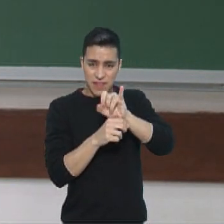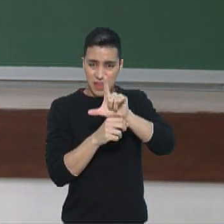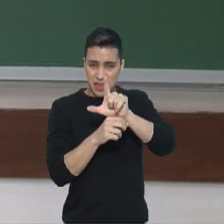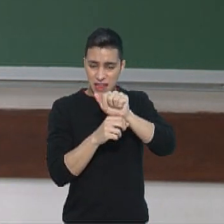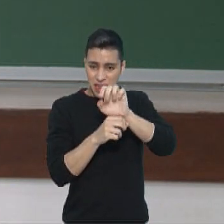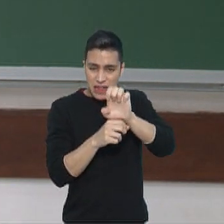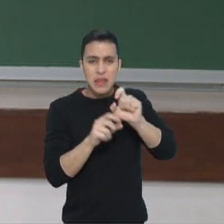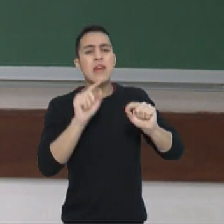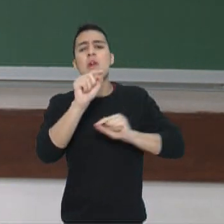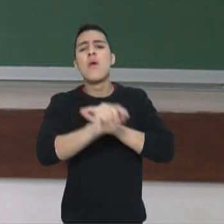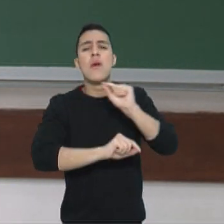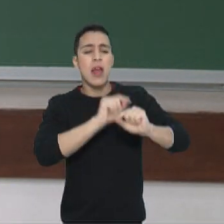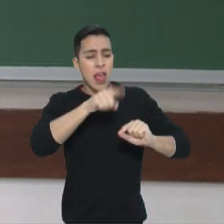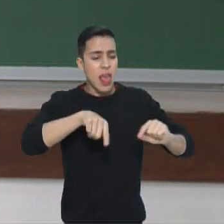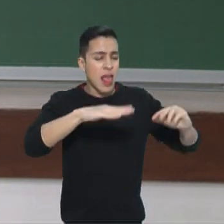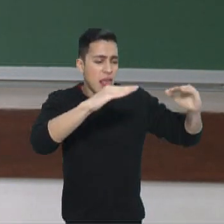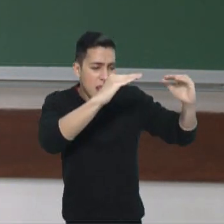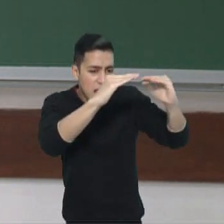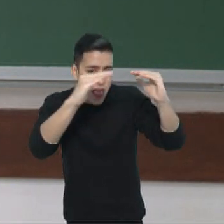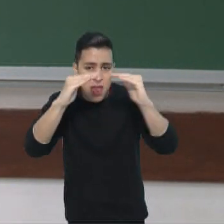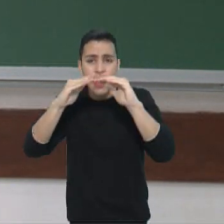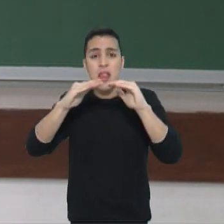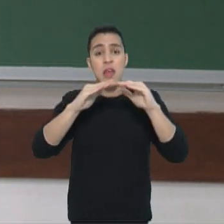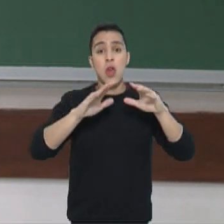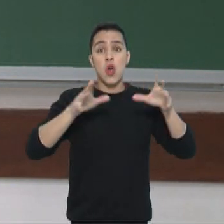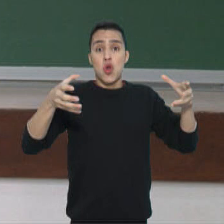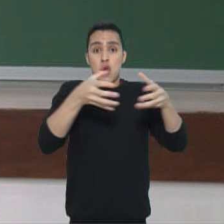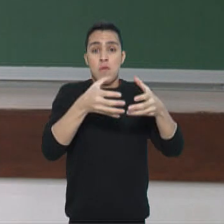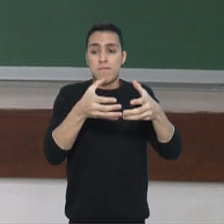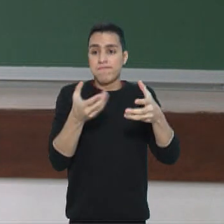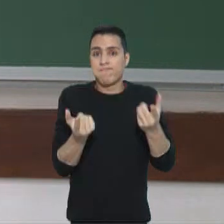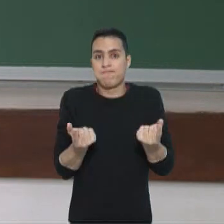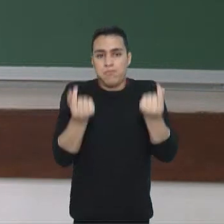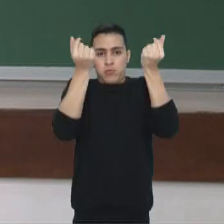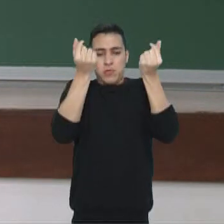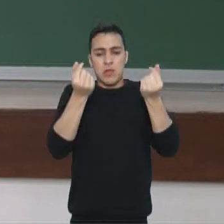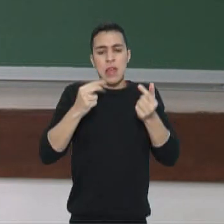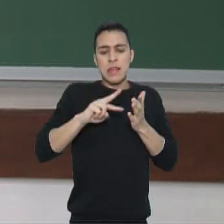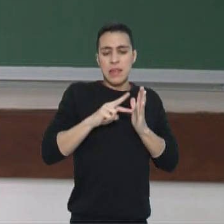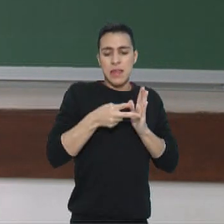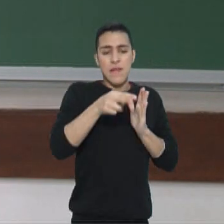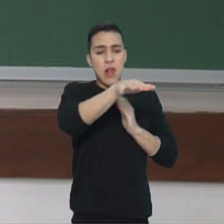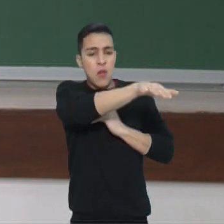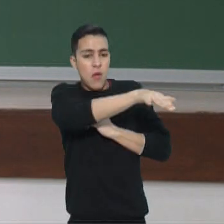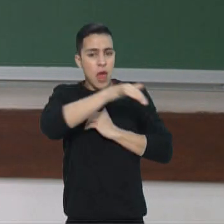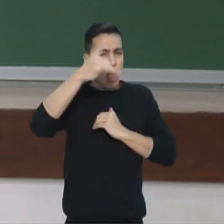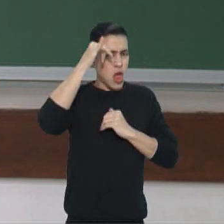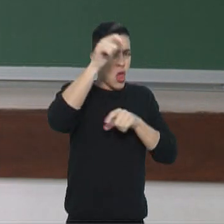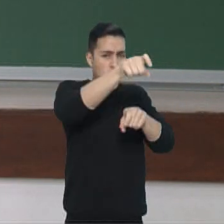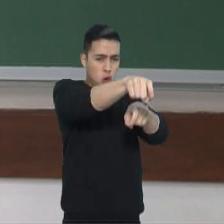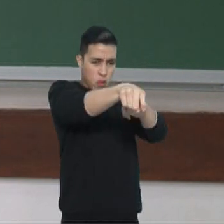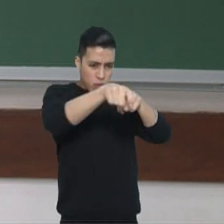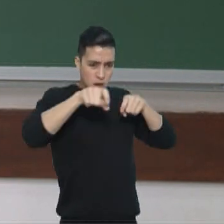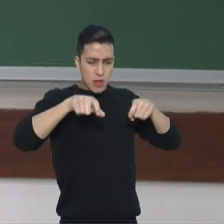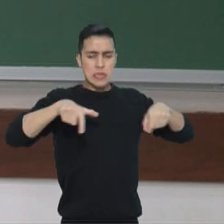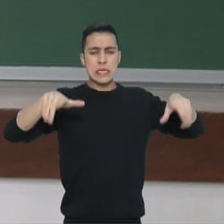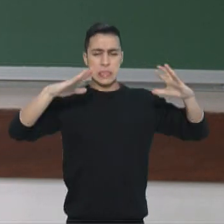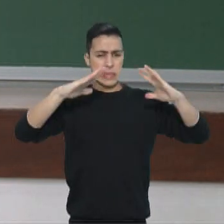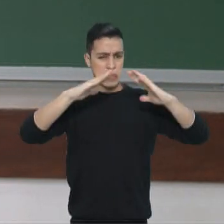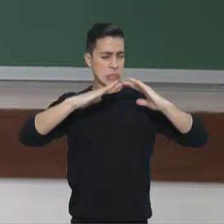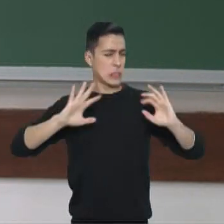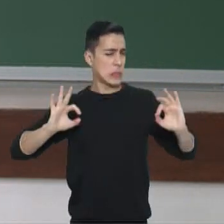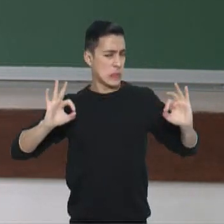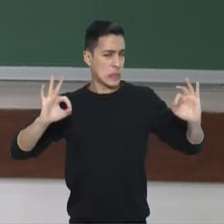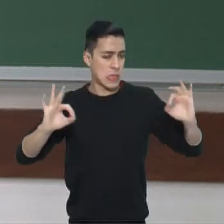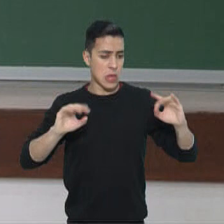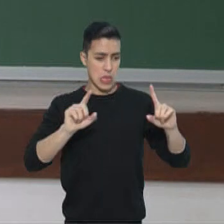Eram residências, pessoal, das pessoas mais ricas que moravam na área rural, ou seja, moravam no campo, tá?